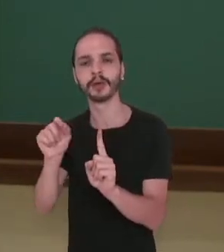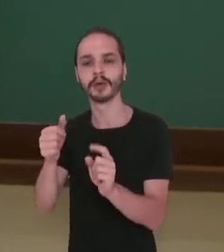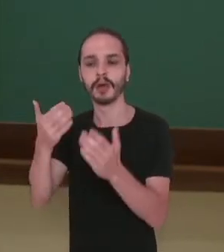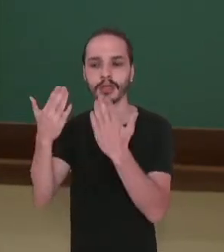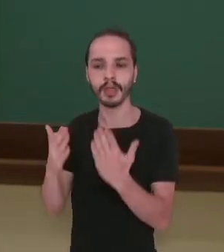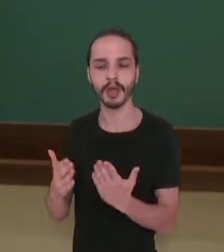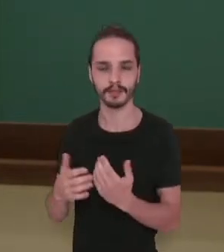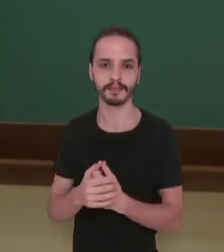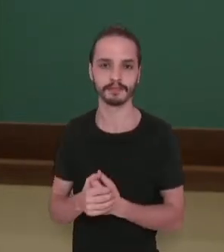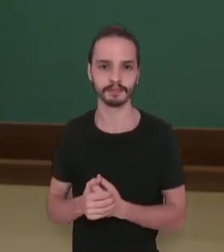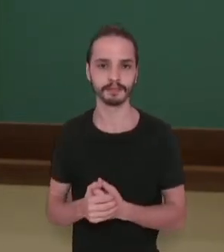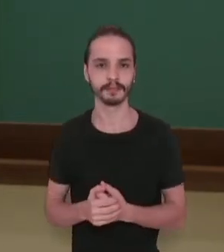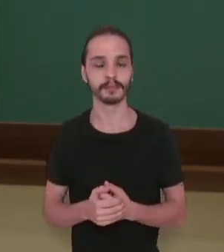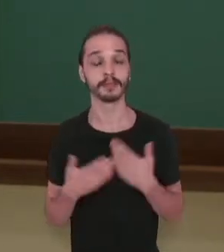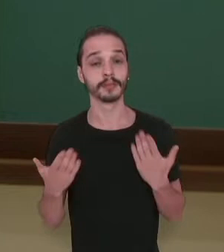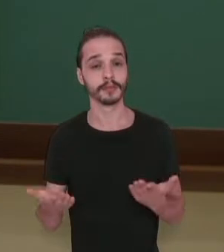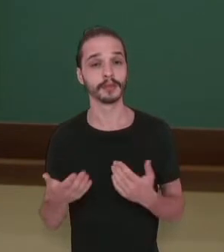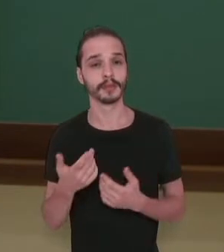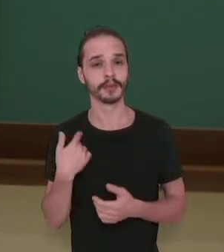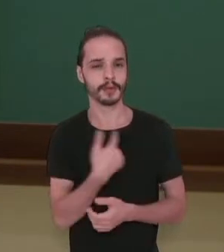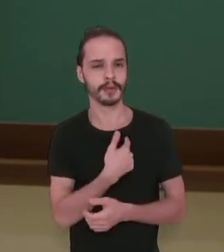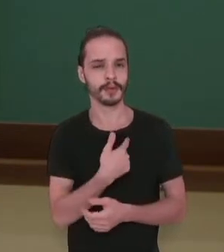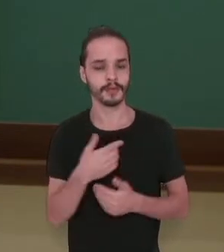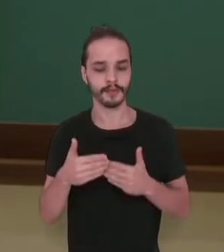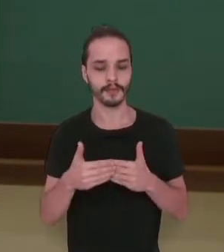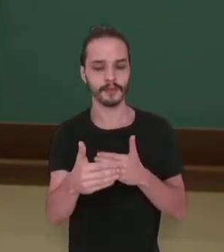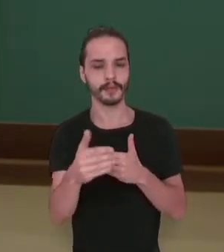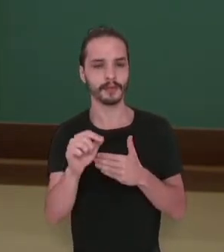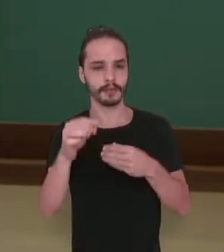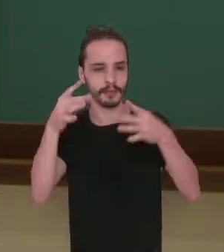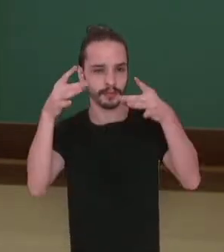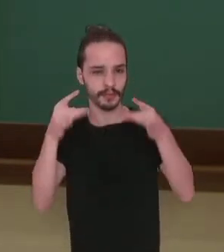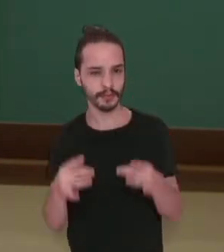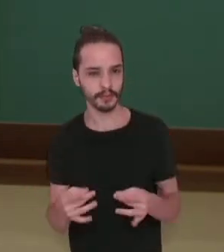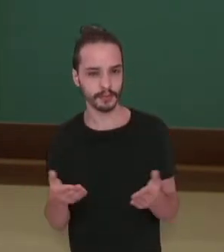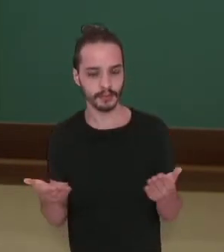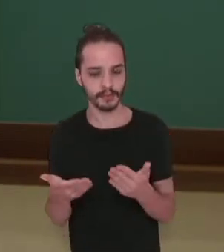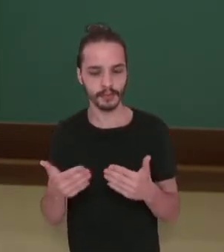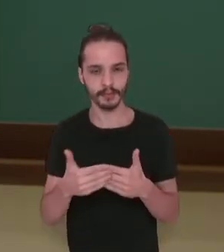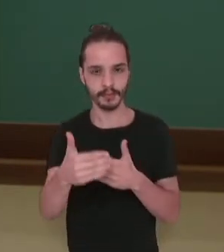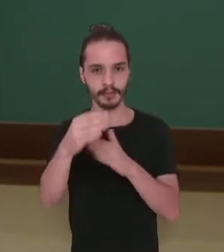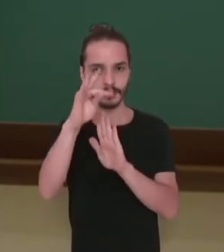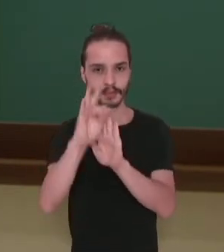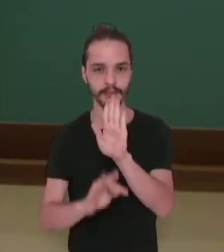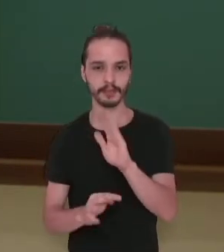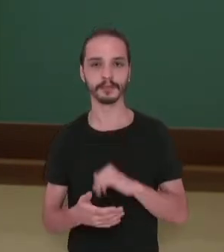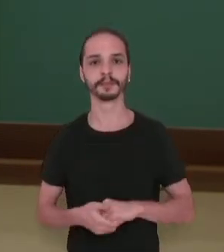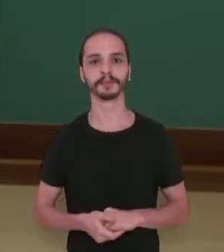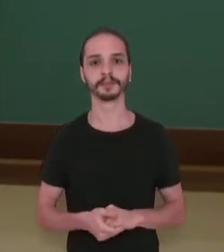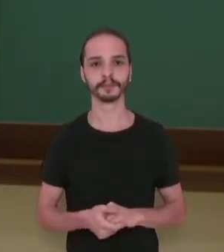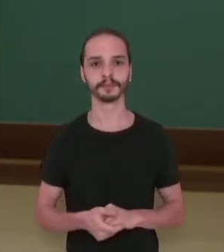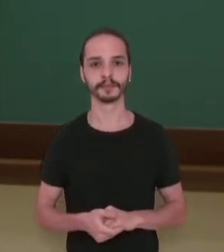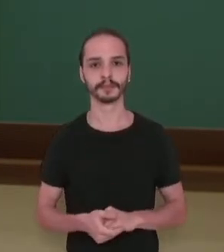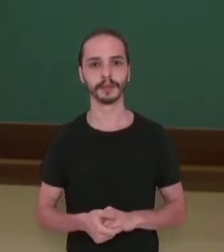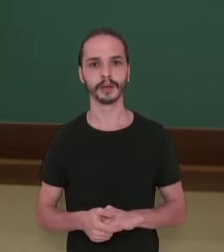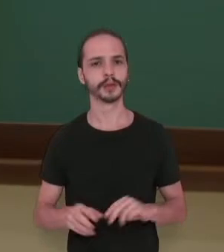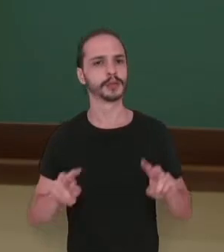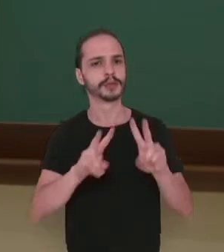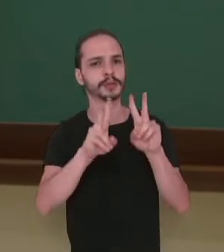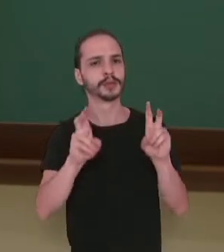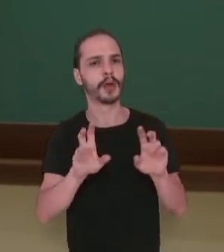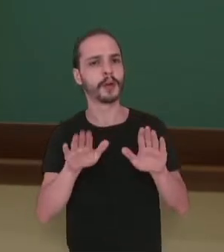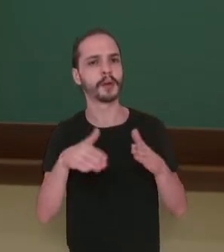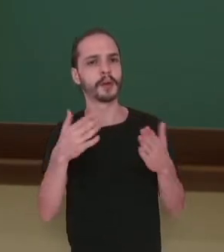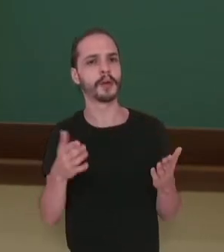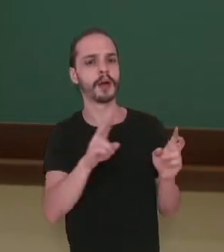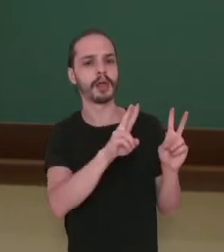analisando. Então, a gente vai trabalhar um pouquinho com pormenores esses detalhes aí do texto. Então, sobre quais temas do dia a dia